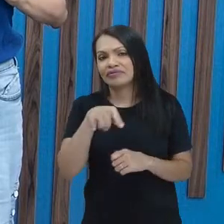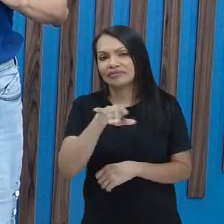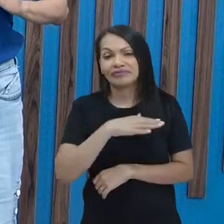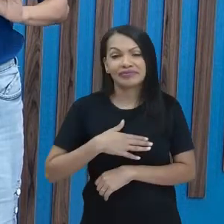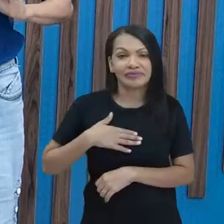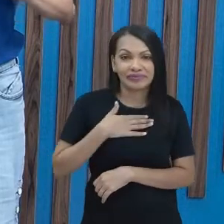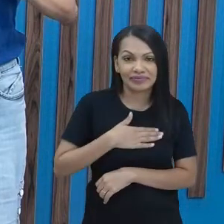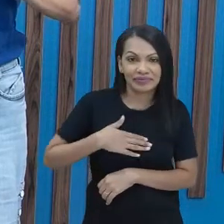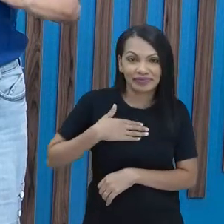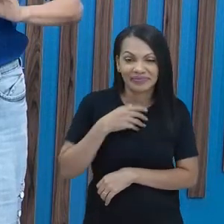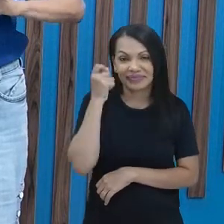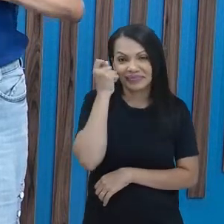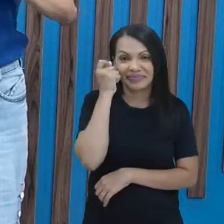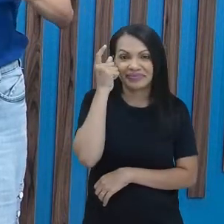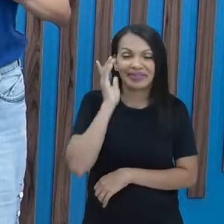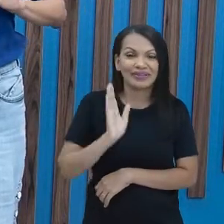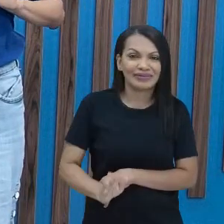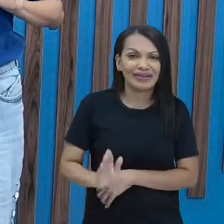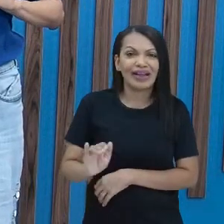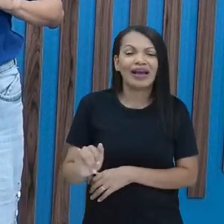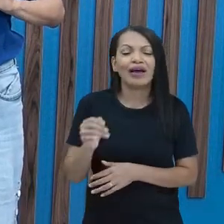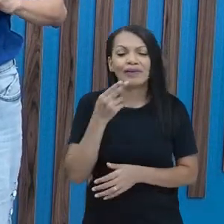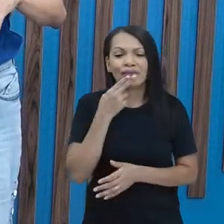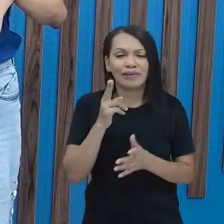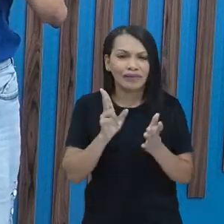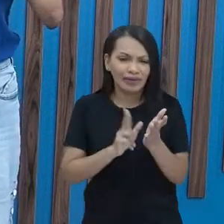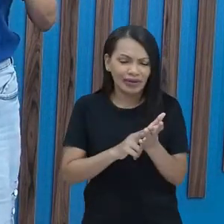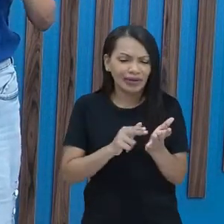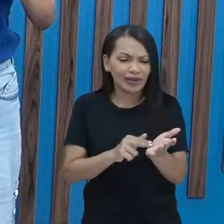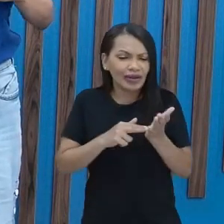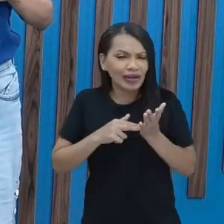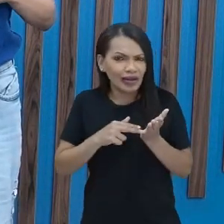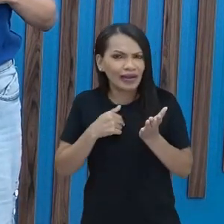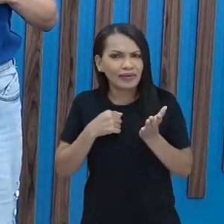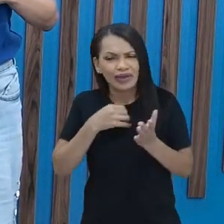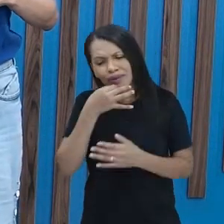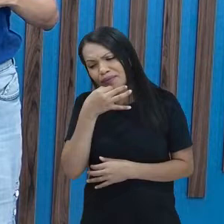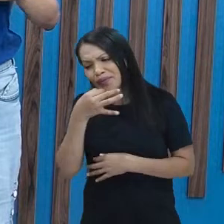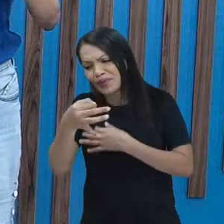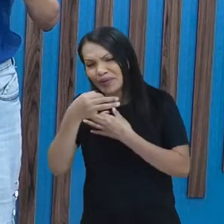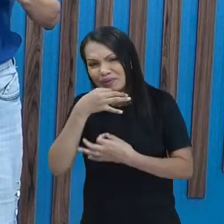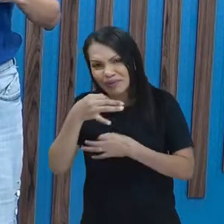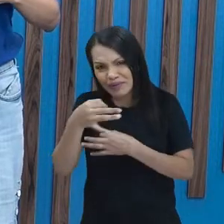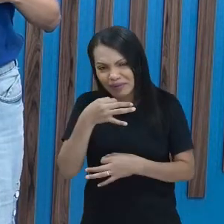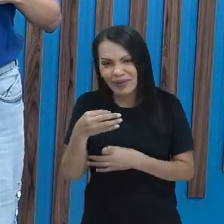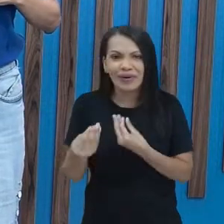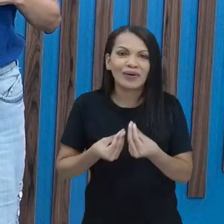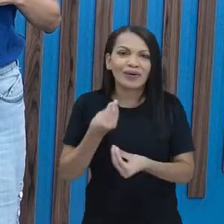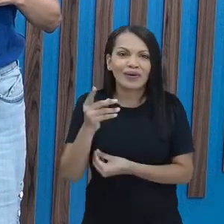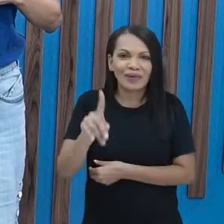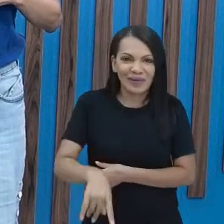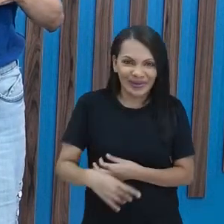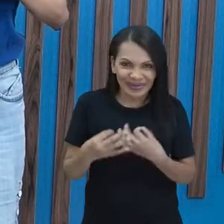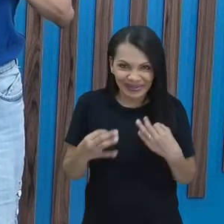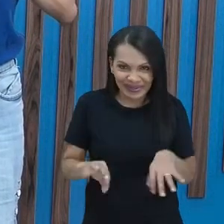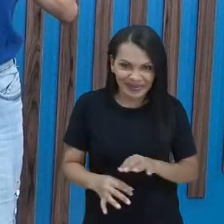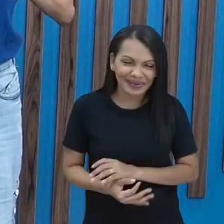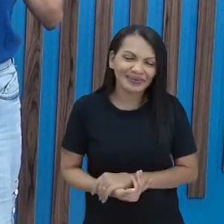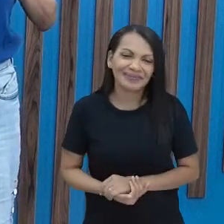da ideia dessa vaquinha, já escreve uma cartinha para mim, dando o seu feedback sobre essa vaquinha,